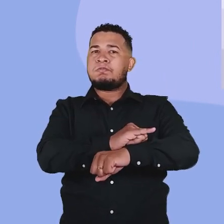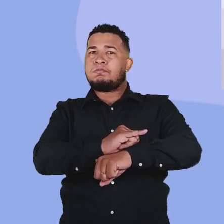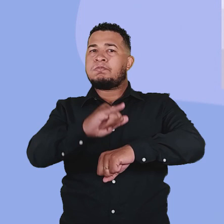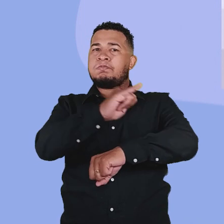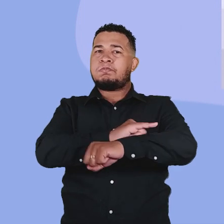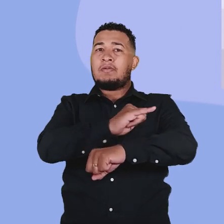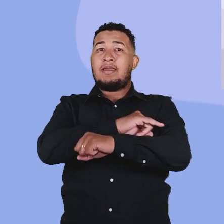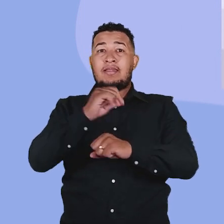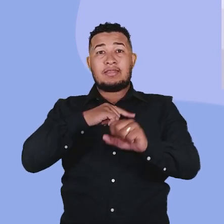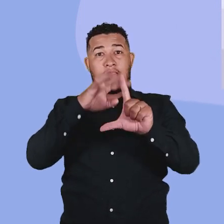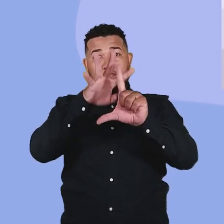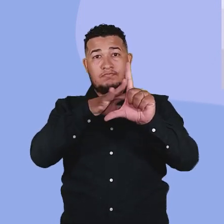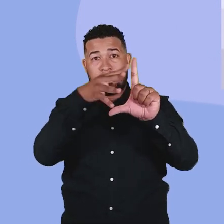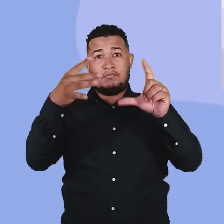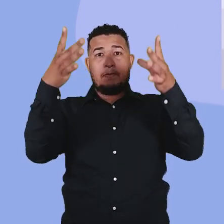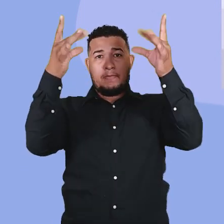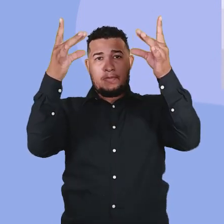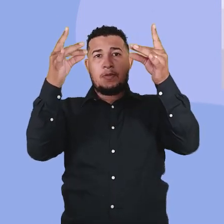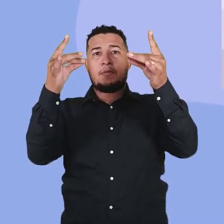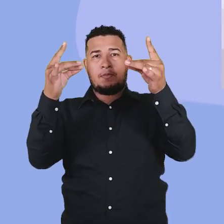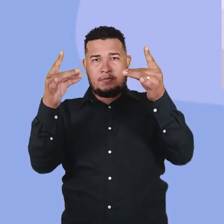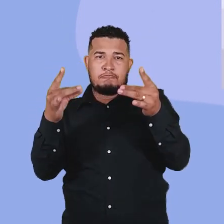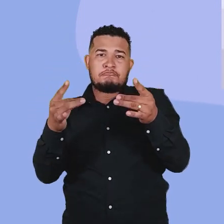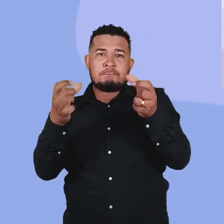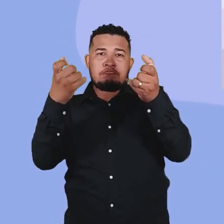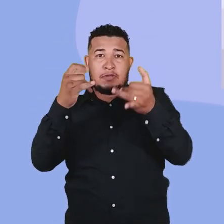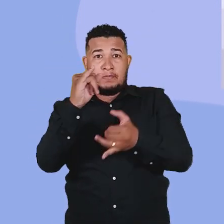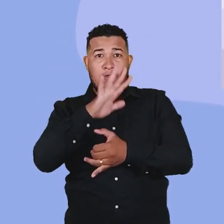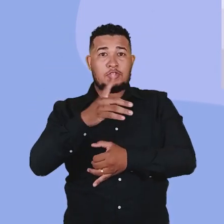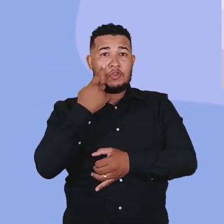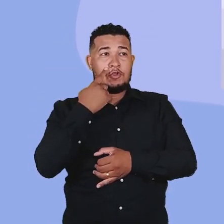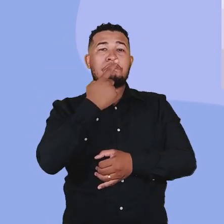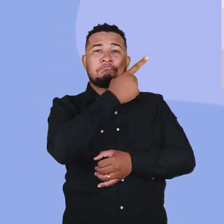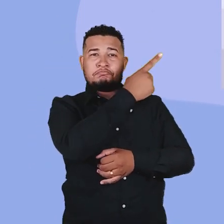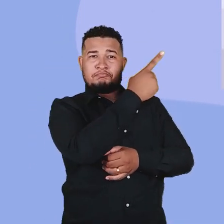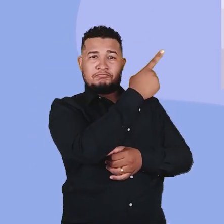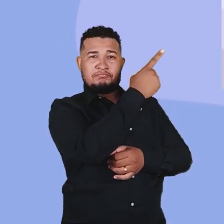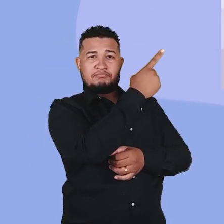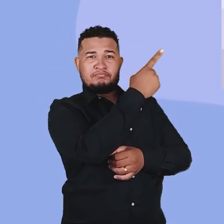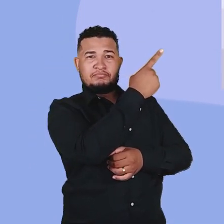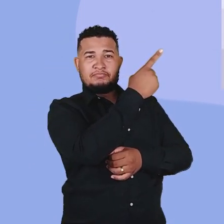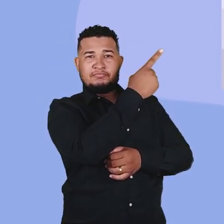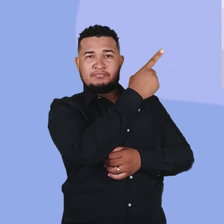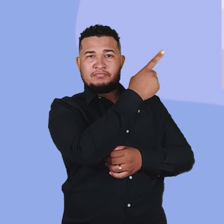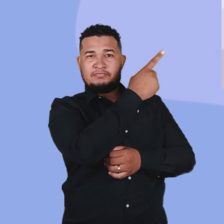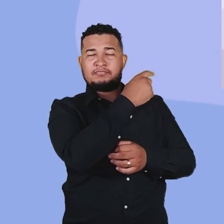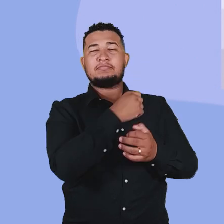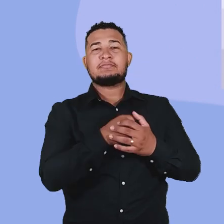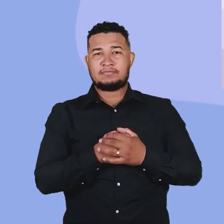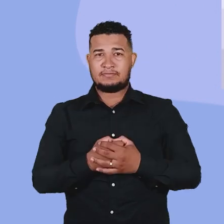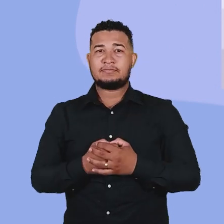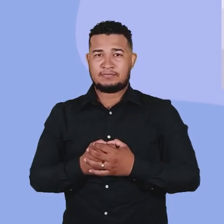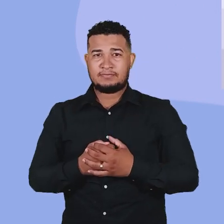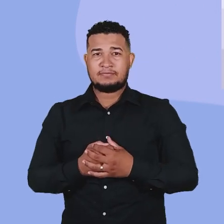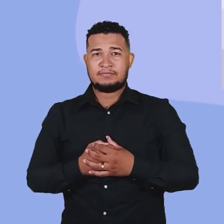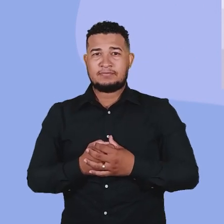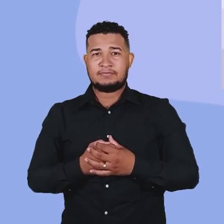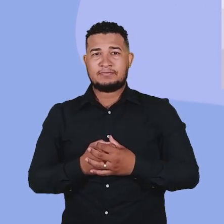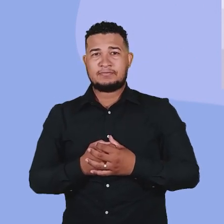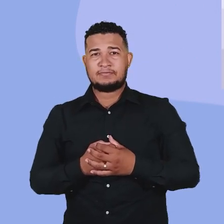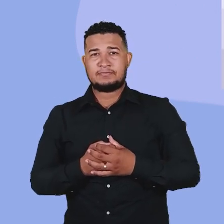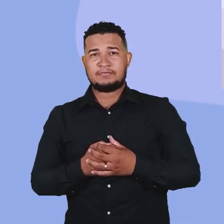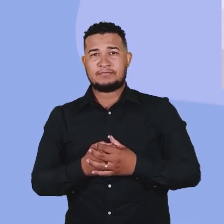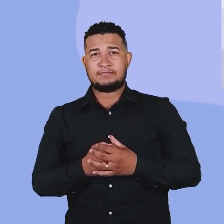grau 1 de 30 a 34,9, obesidade grau 2, 35 até 39,9 e